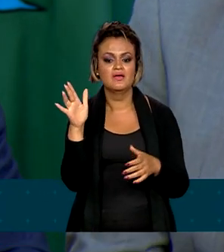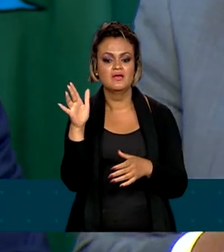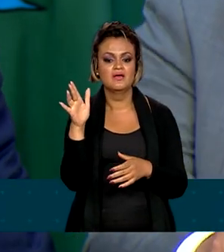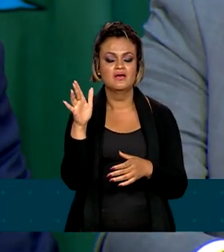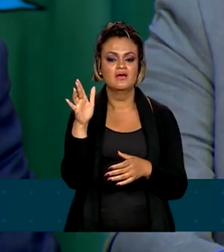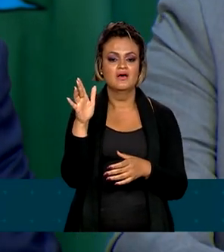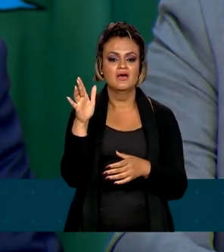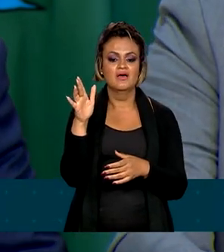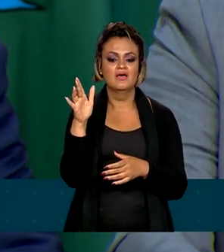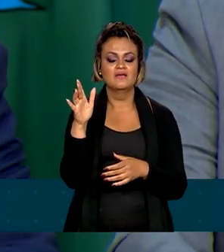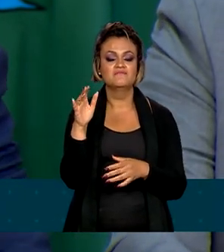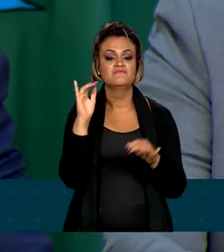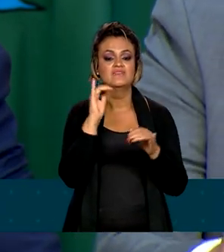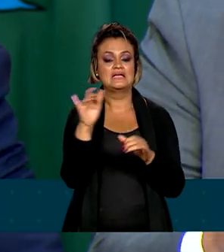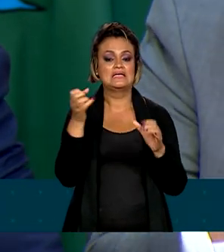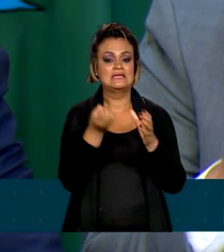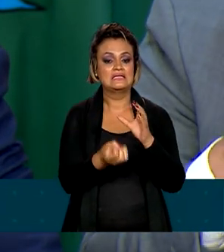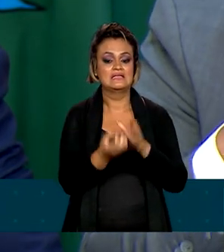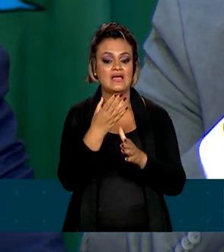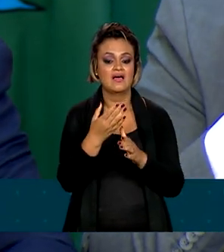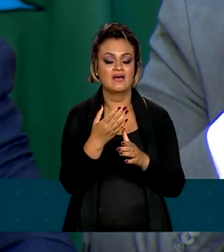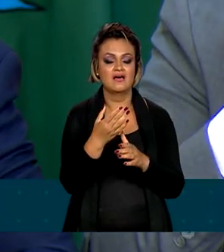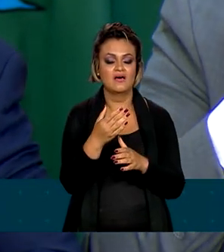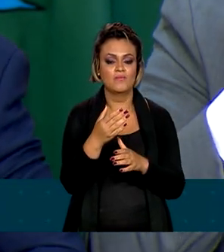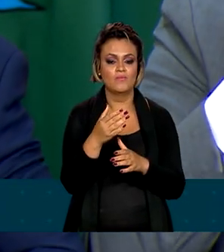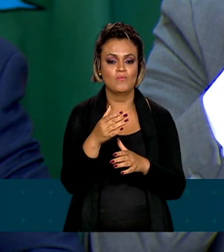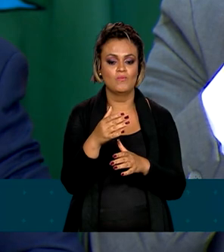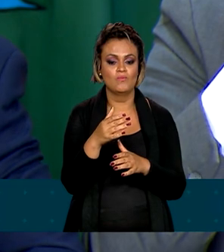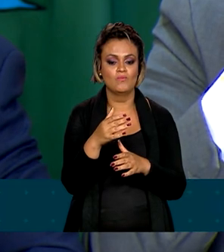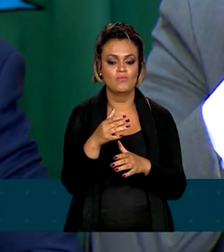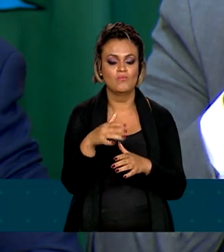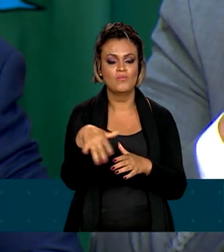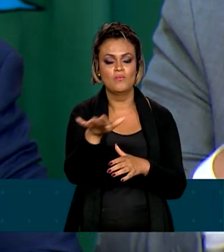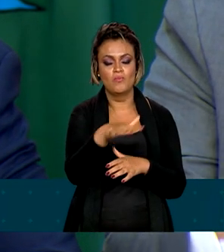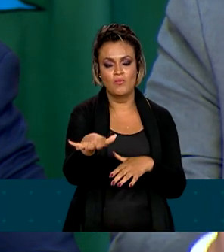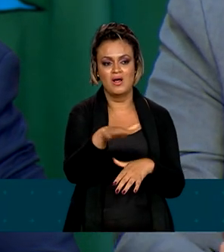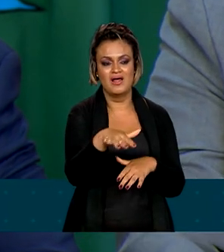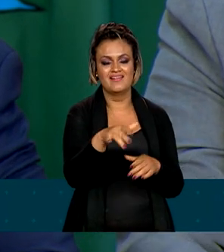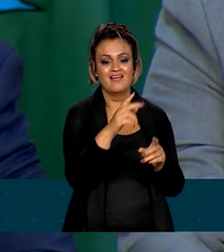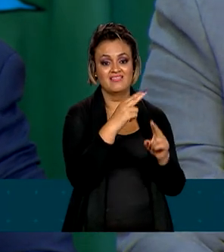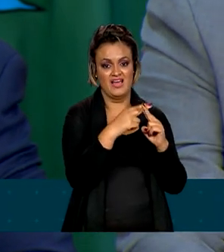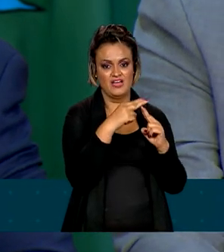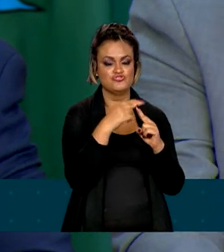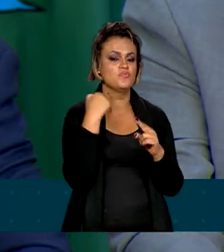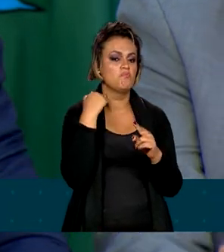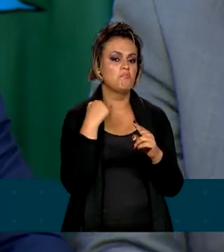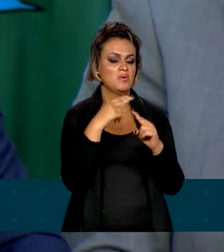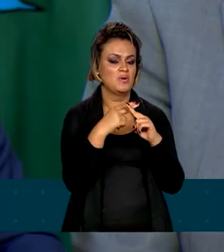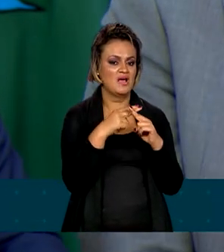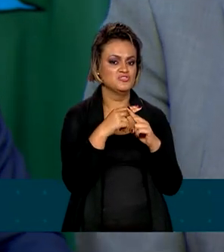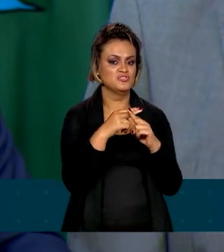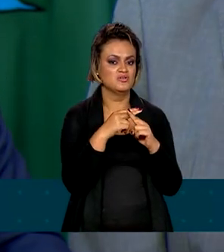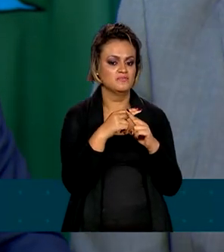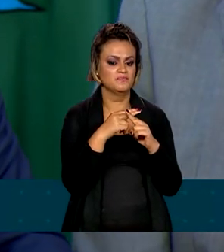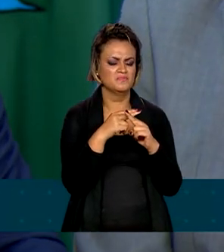vai recriar a chamada Sala dos Prefeitos na Caixa Econômica Federal. Já